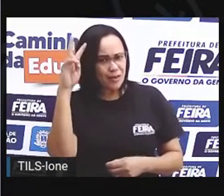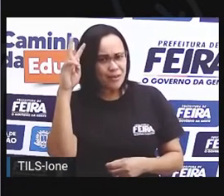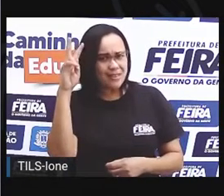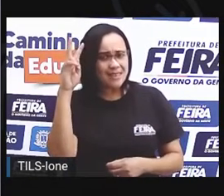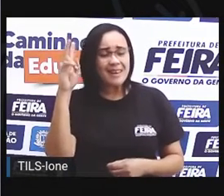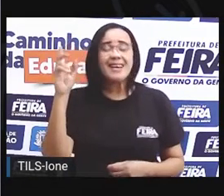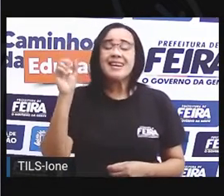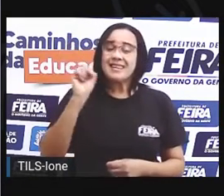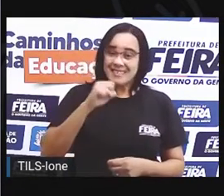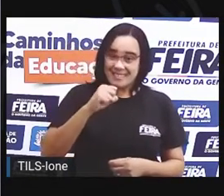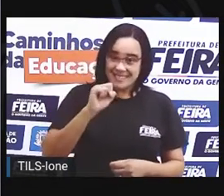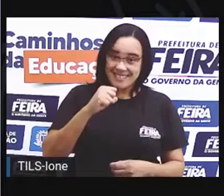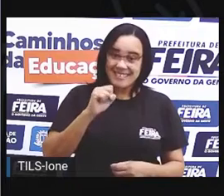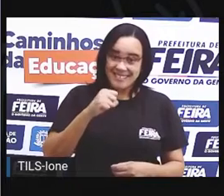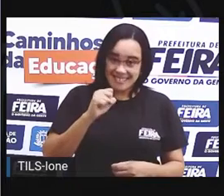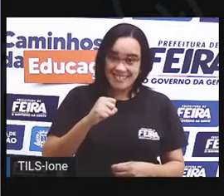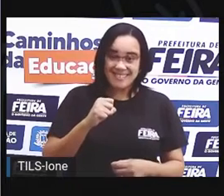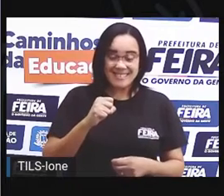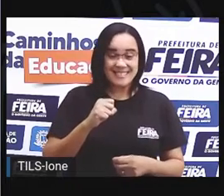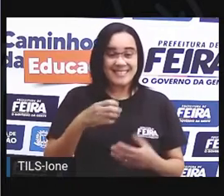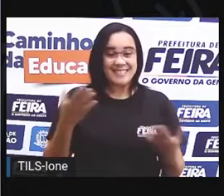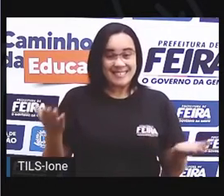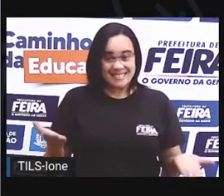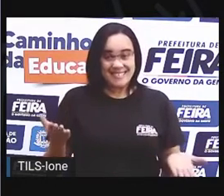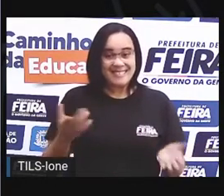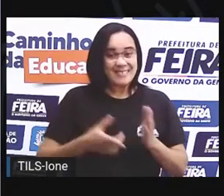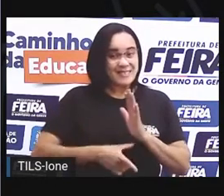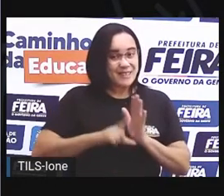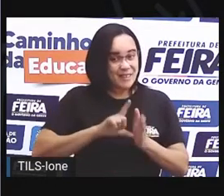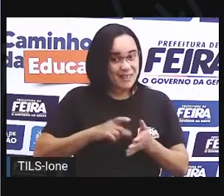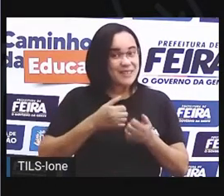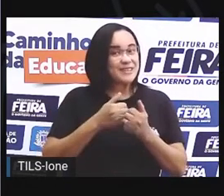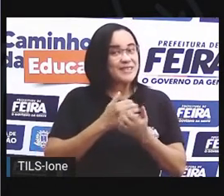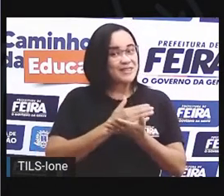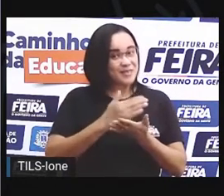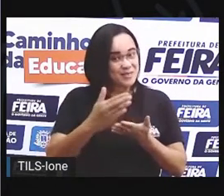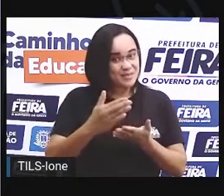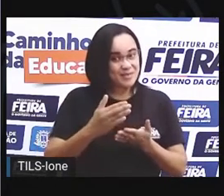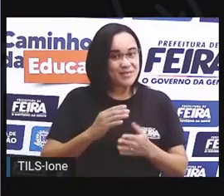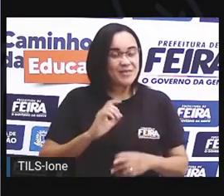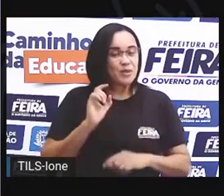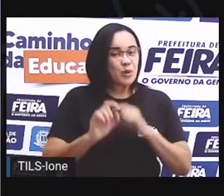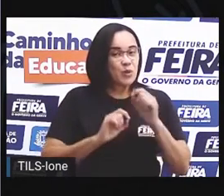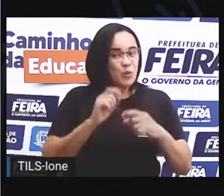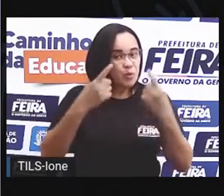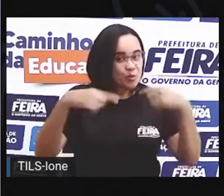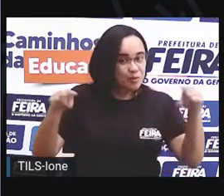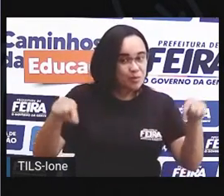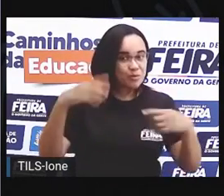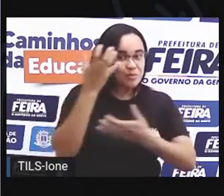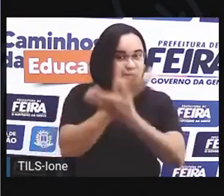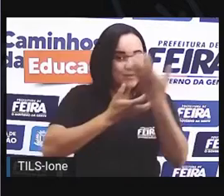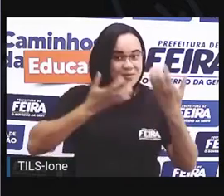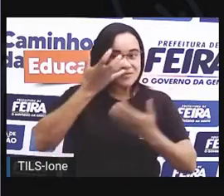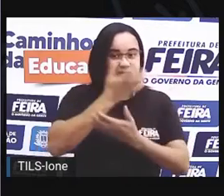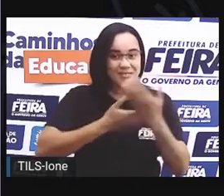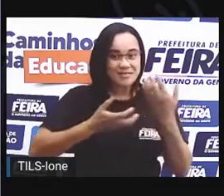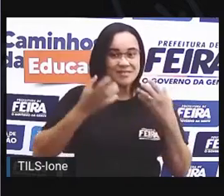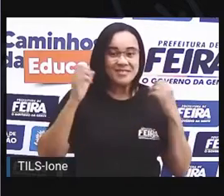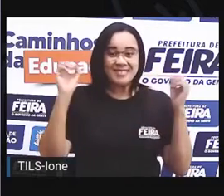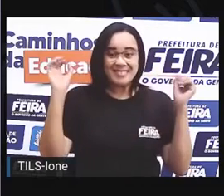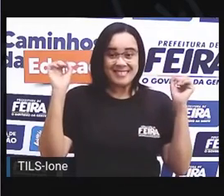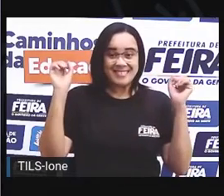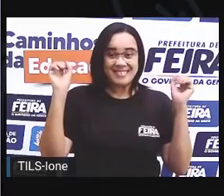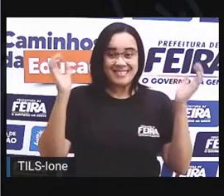História! E para começar, aliás, antes de começar a contar, vamos cantar uma música?